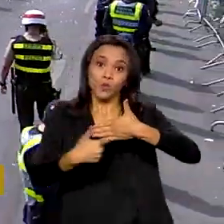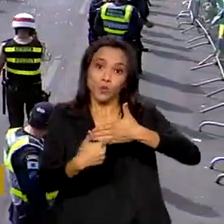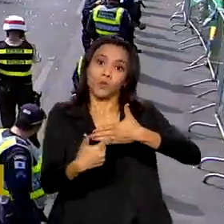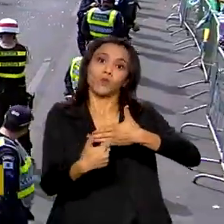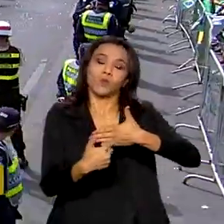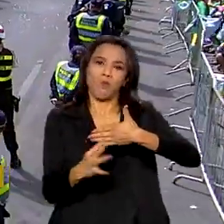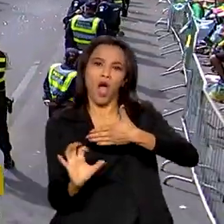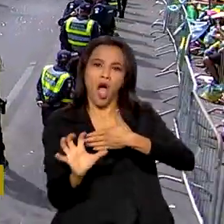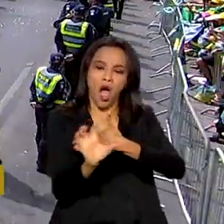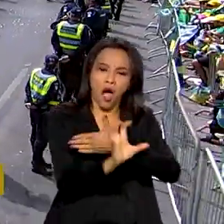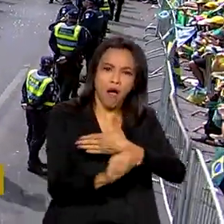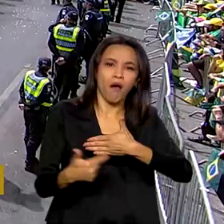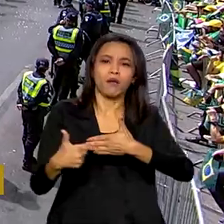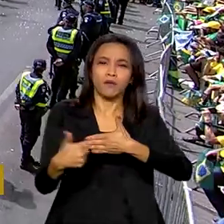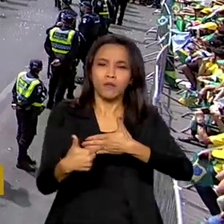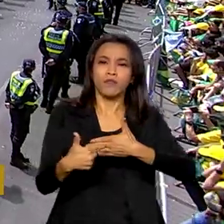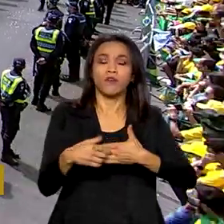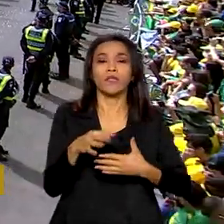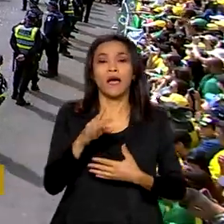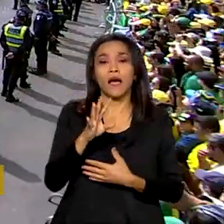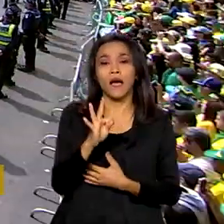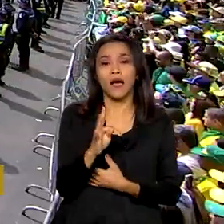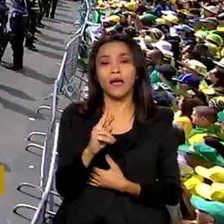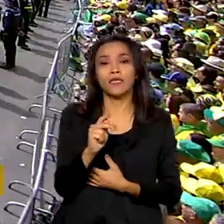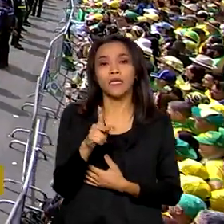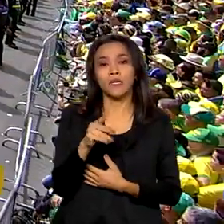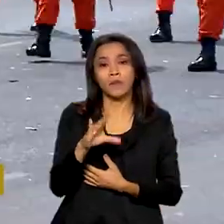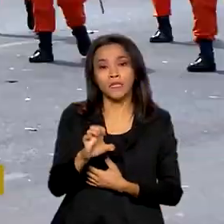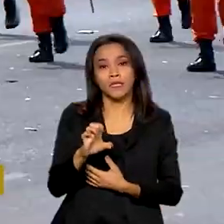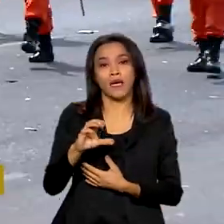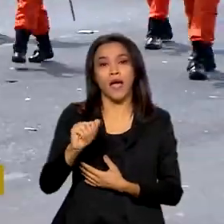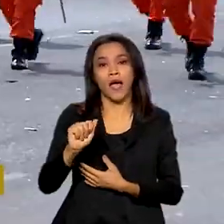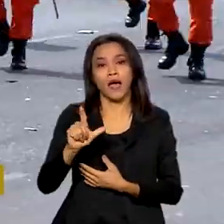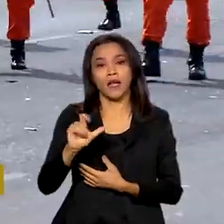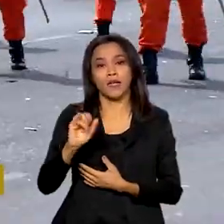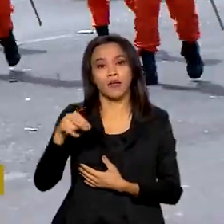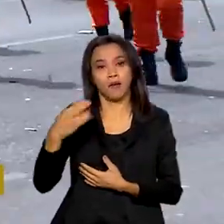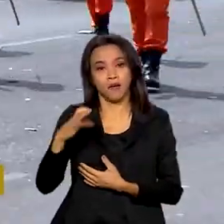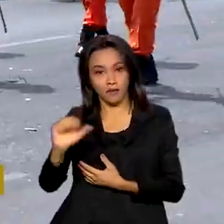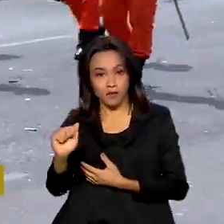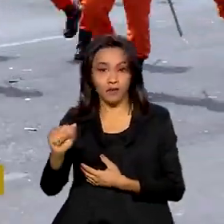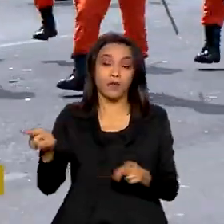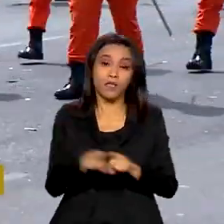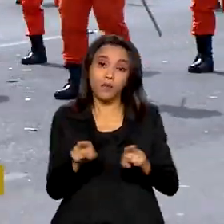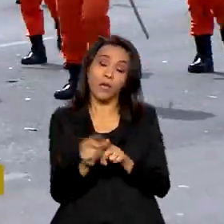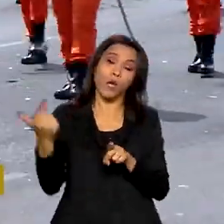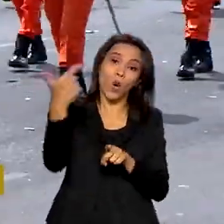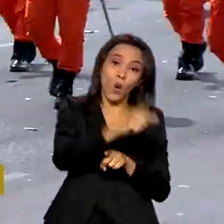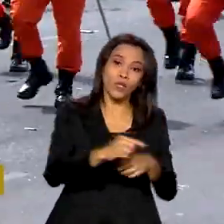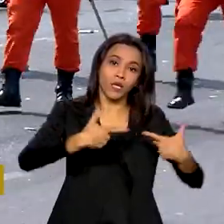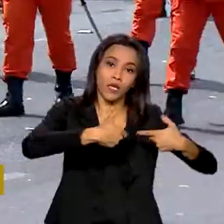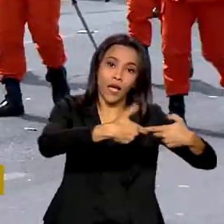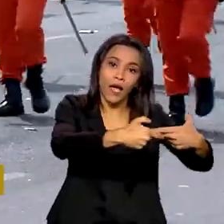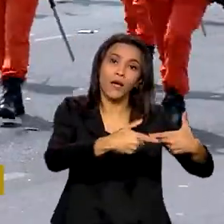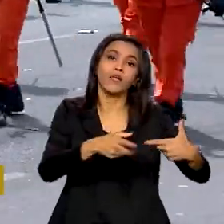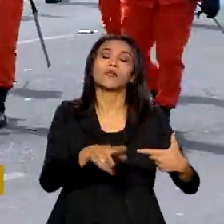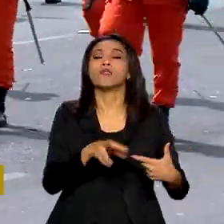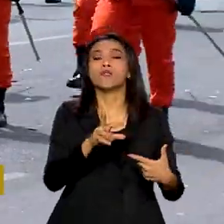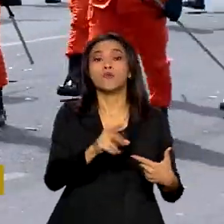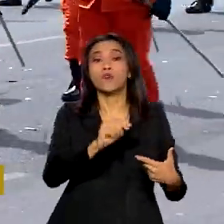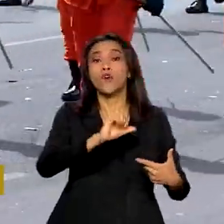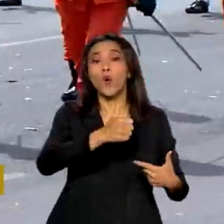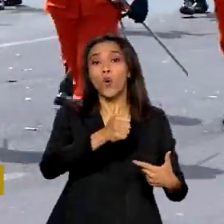Aliança. E nesse conflito teve um ponto de inflexão, que foi a Batalha Naval do Riachuelo, que aconteceu em